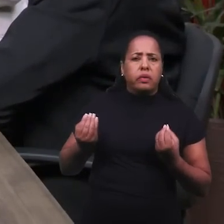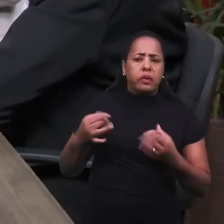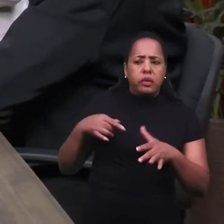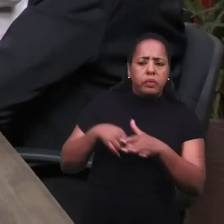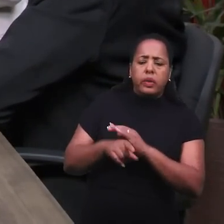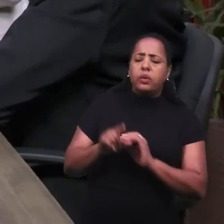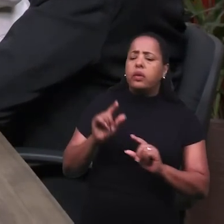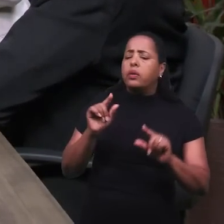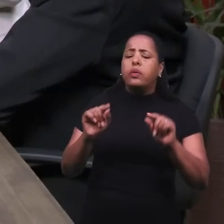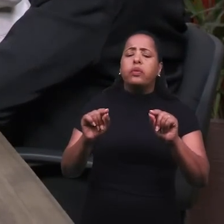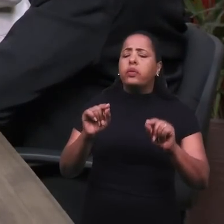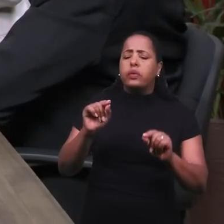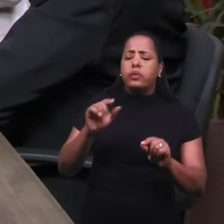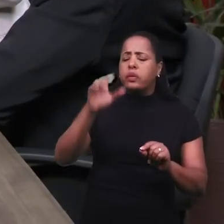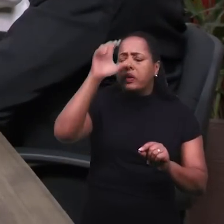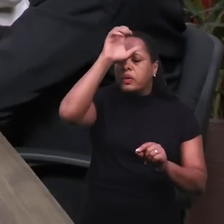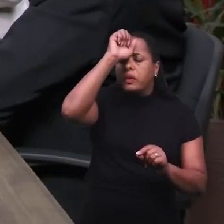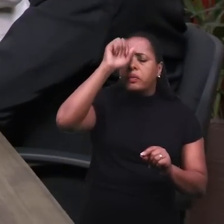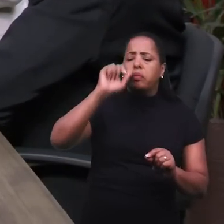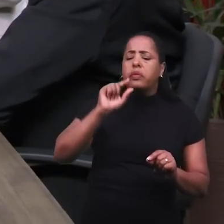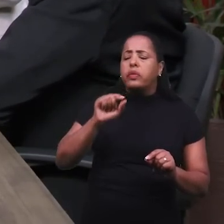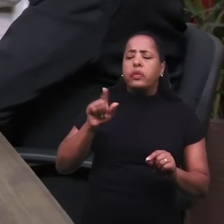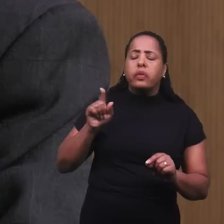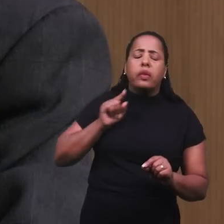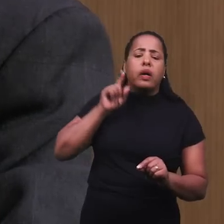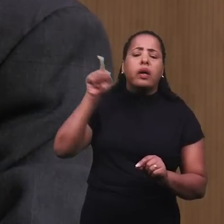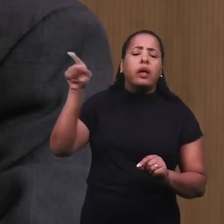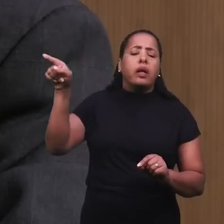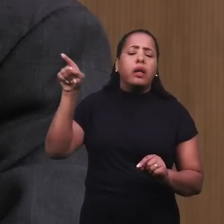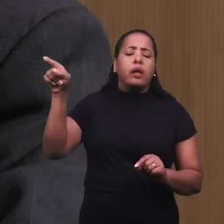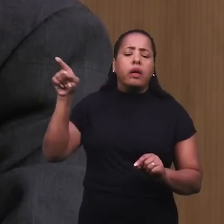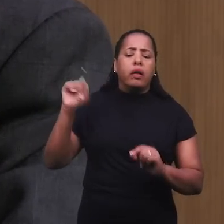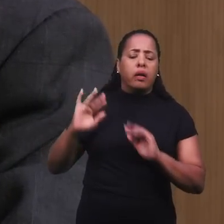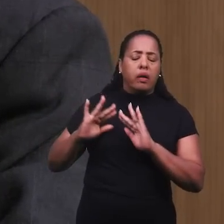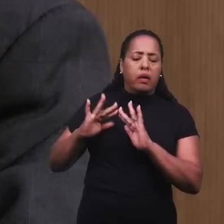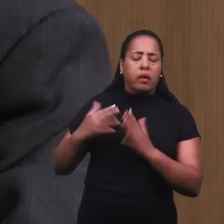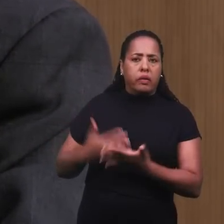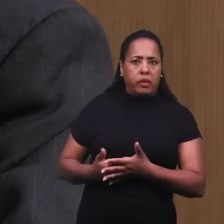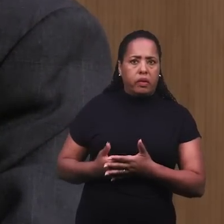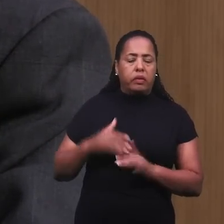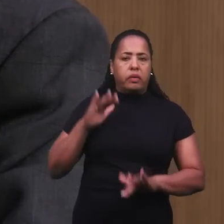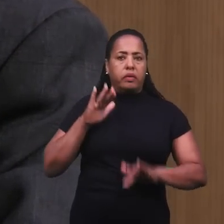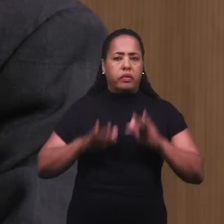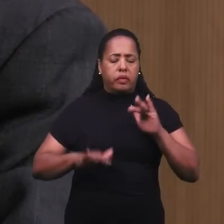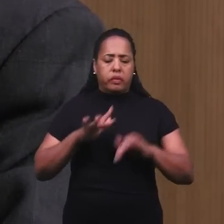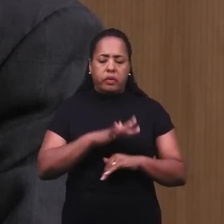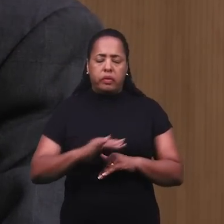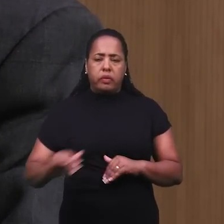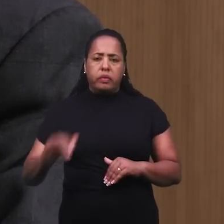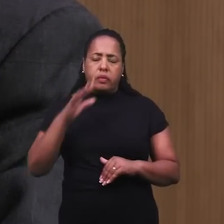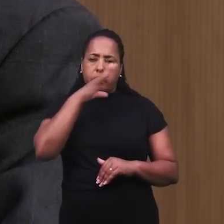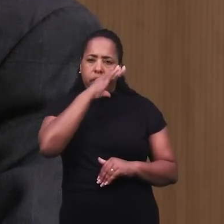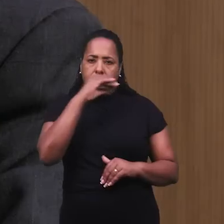hoje? Porque muitas vezes as nossas crianças, os nossos adolescentes,